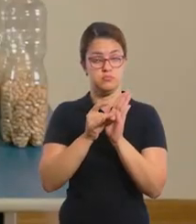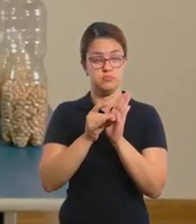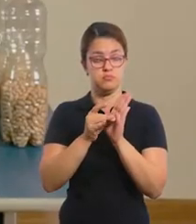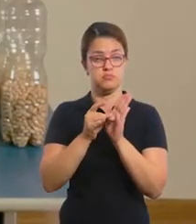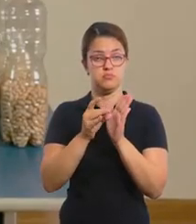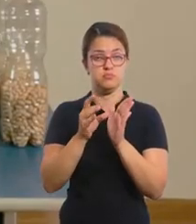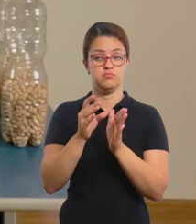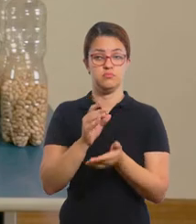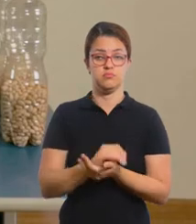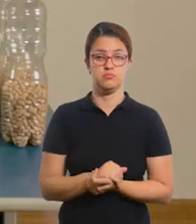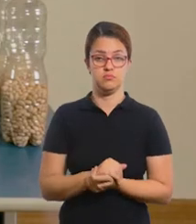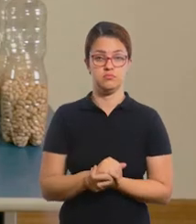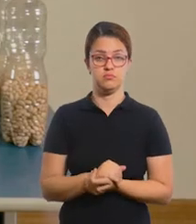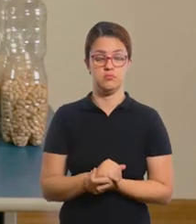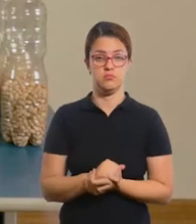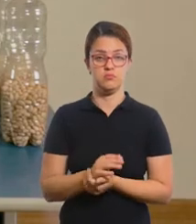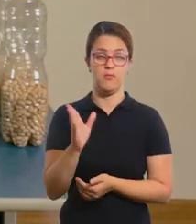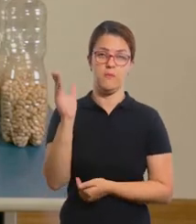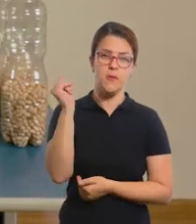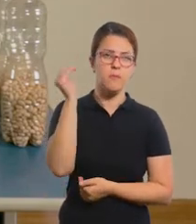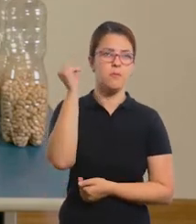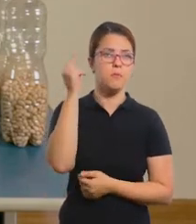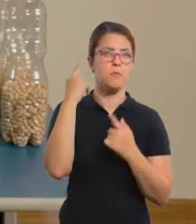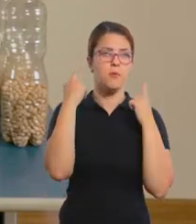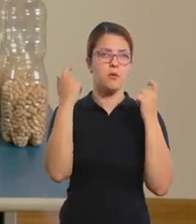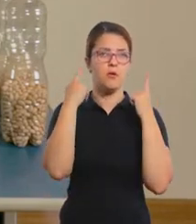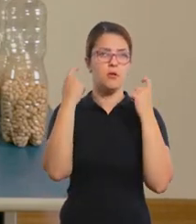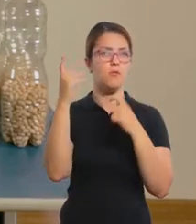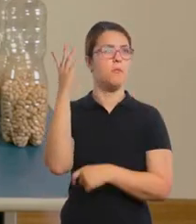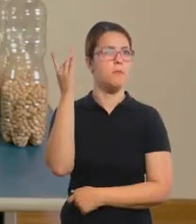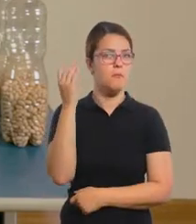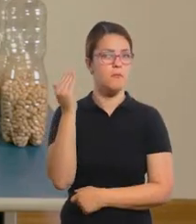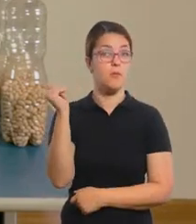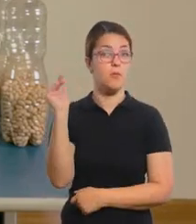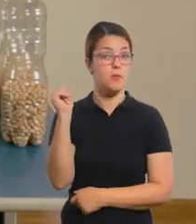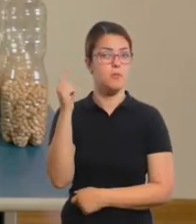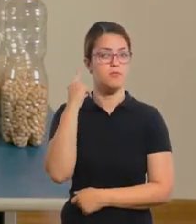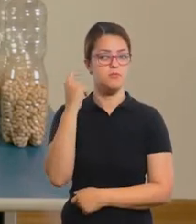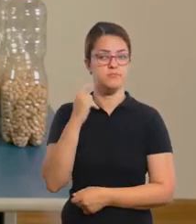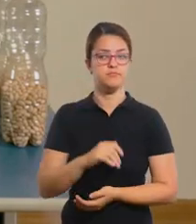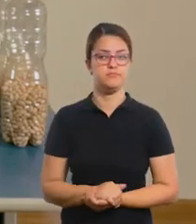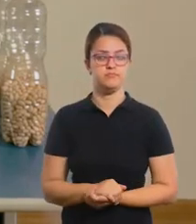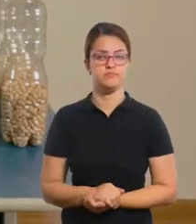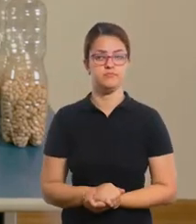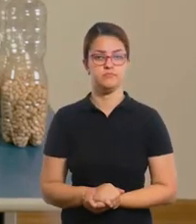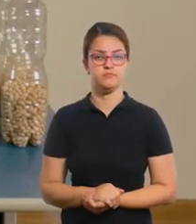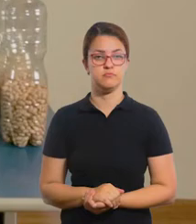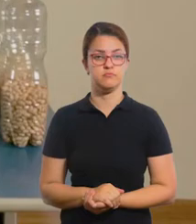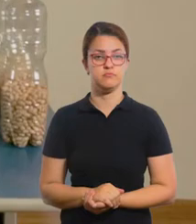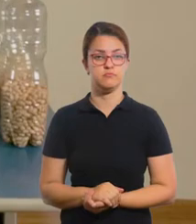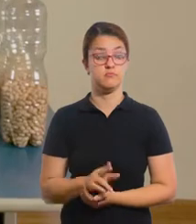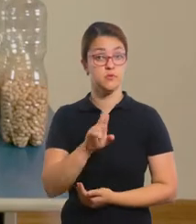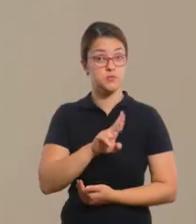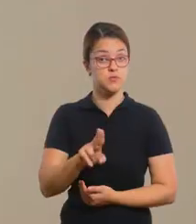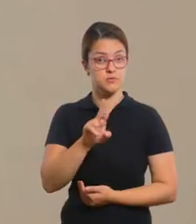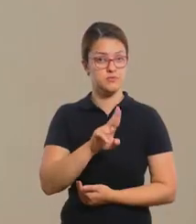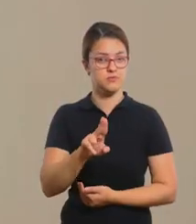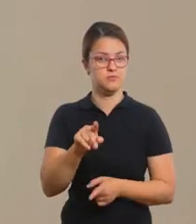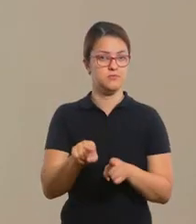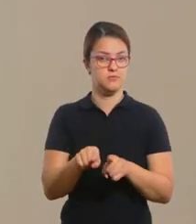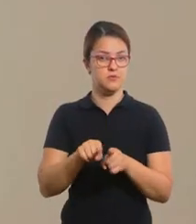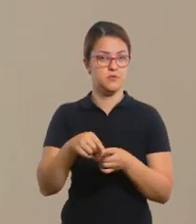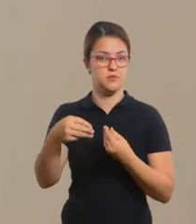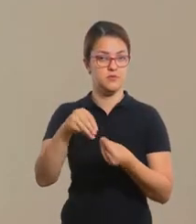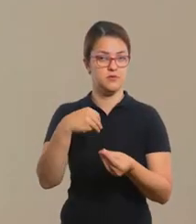muda. E aqui essa eu fiz com tampinha, deixa eu encaixar o dedo aqui, com tampinha de garrafa pet